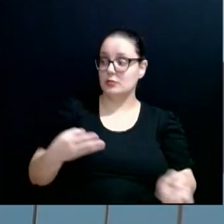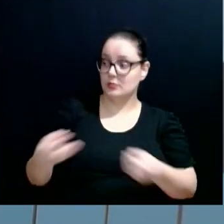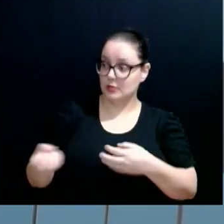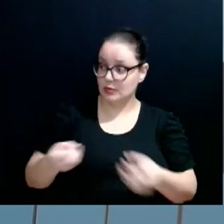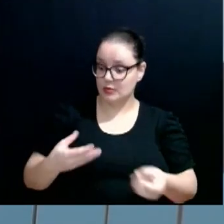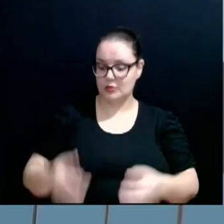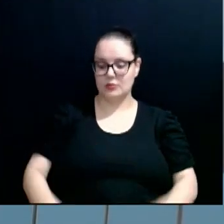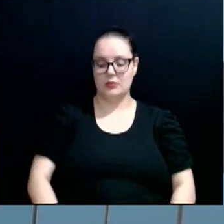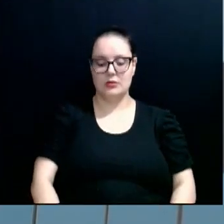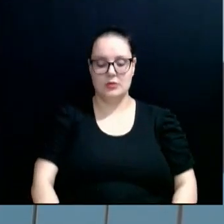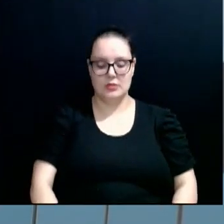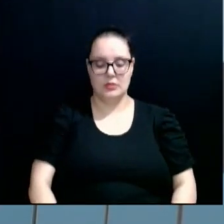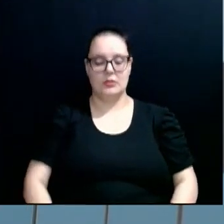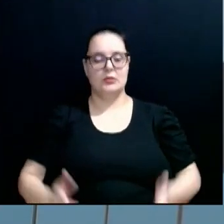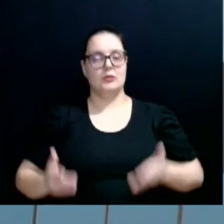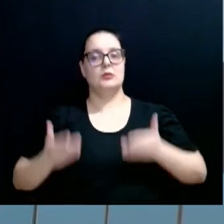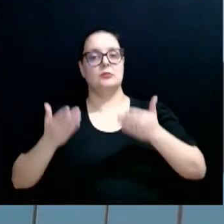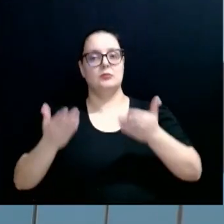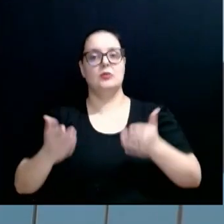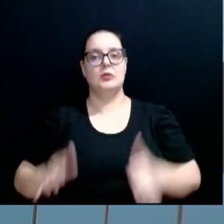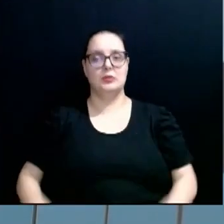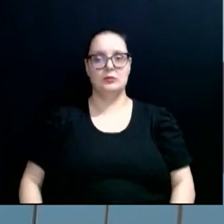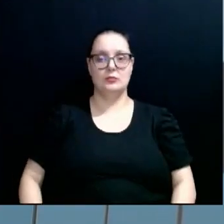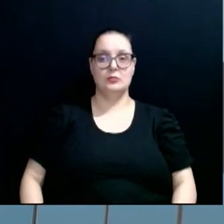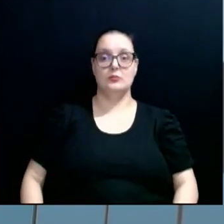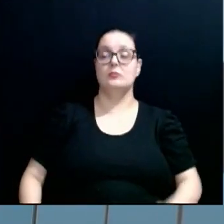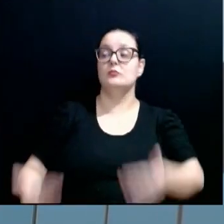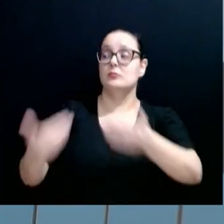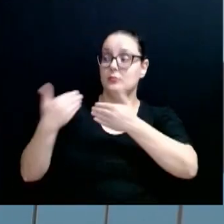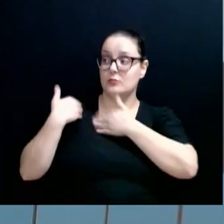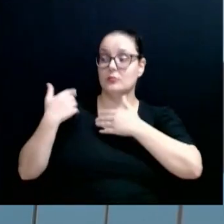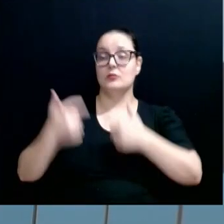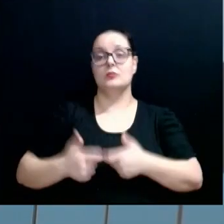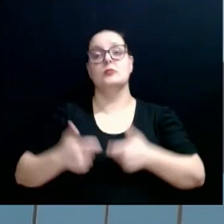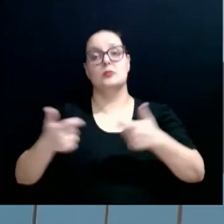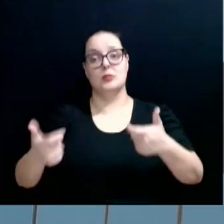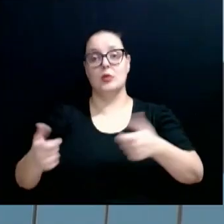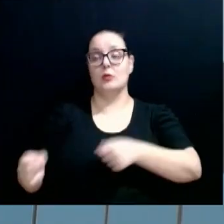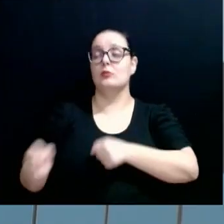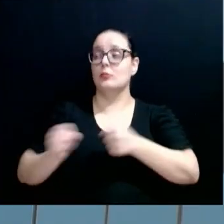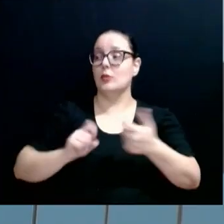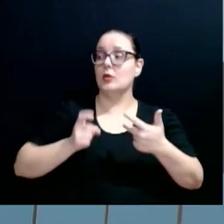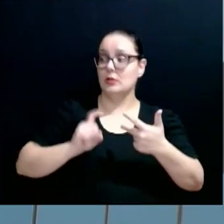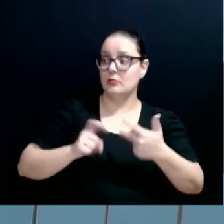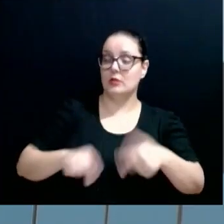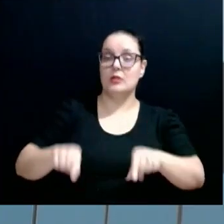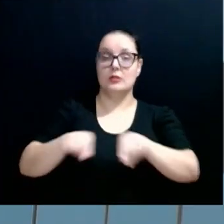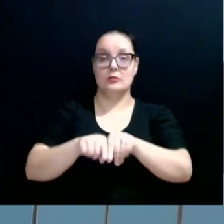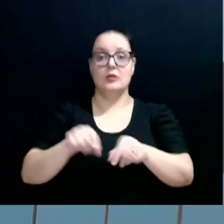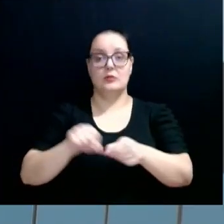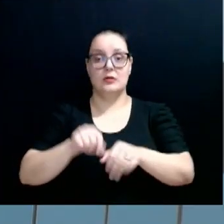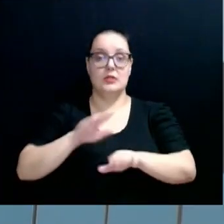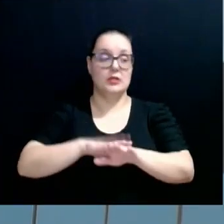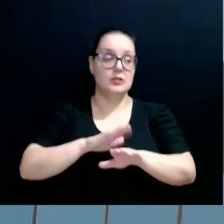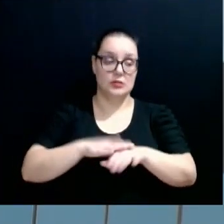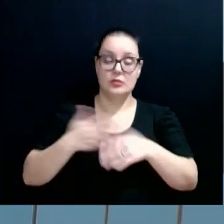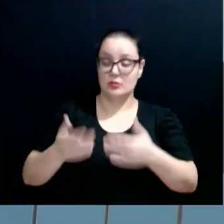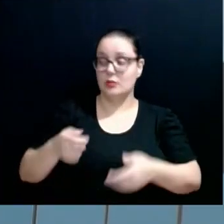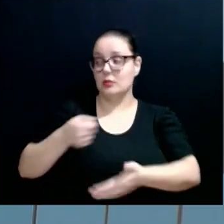aí uma responsabilidade muito grande para o Poder Executivo também fazer as ações que são cobradas.